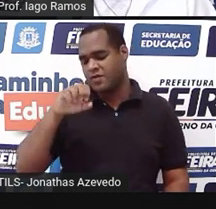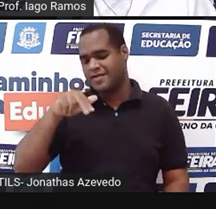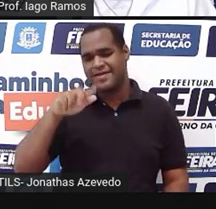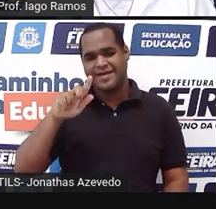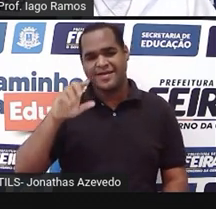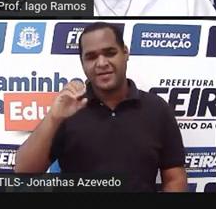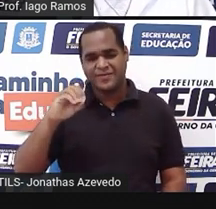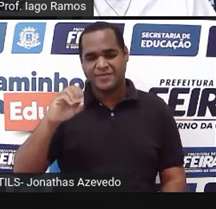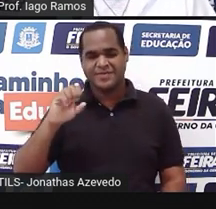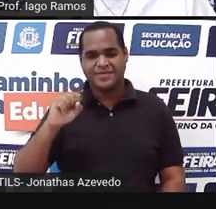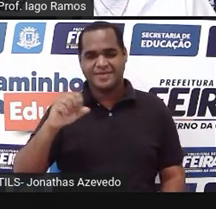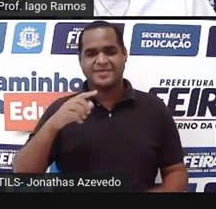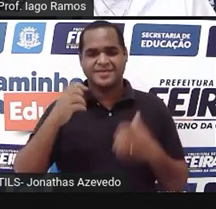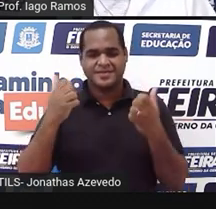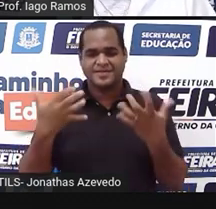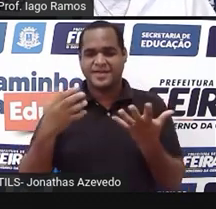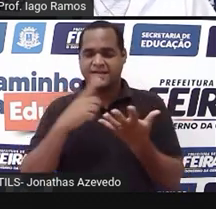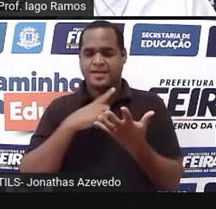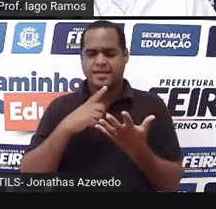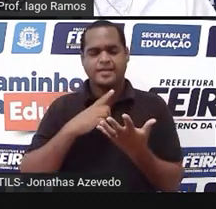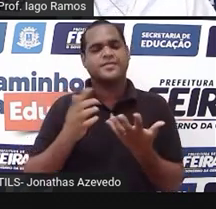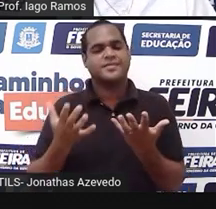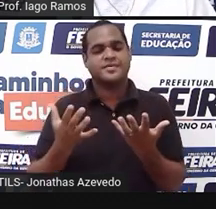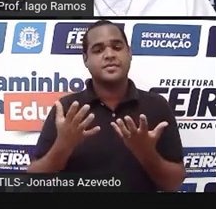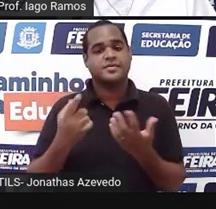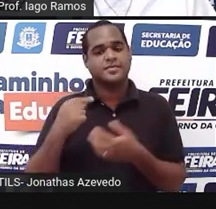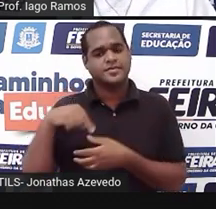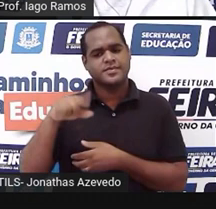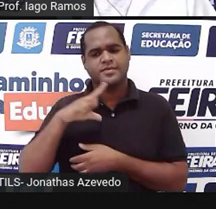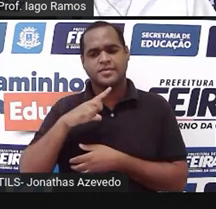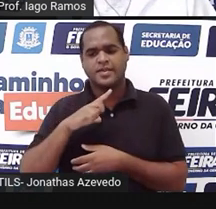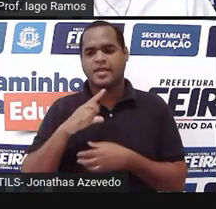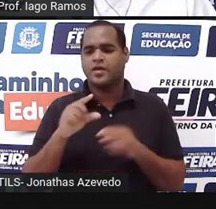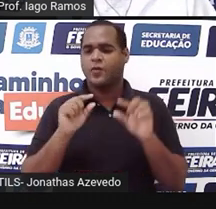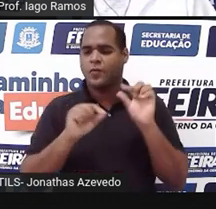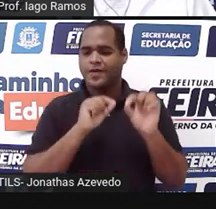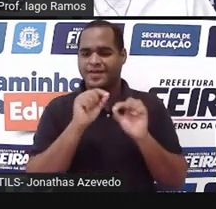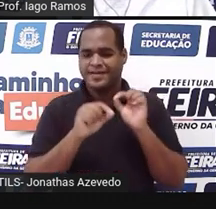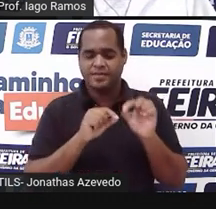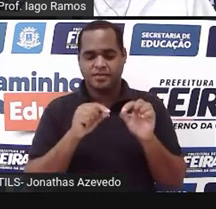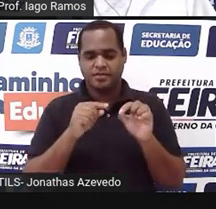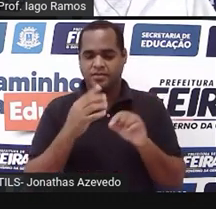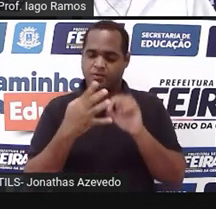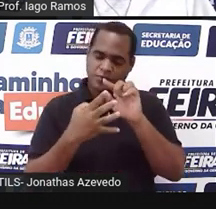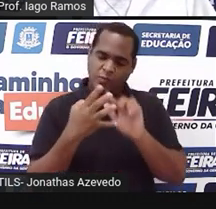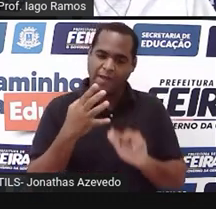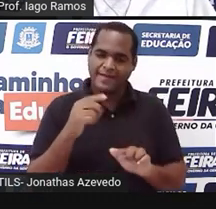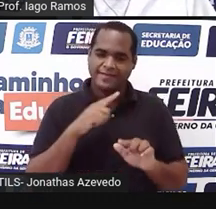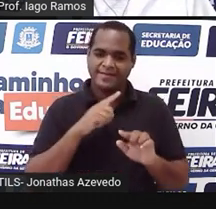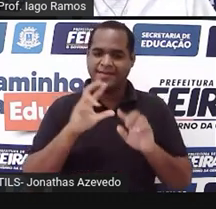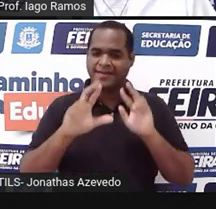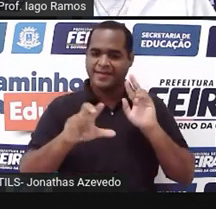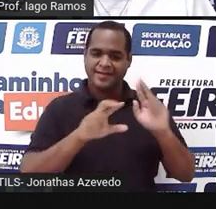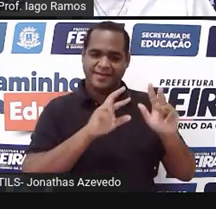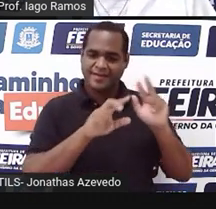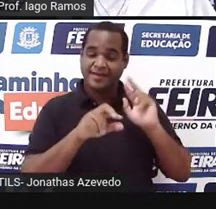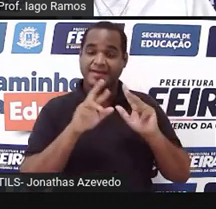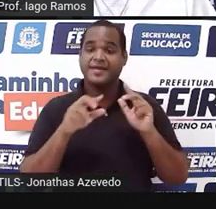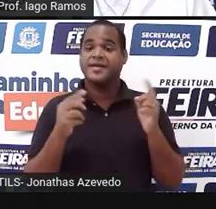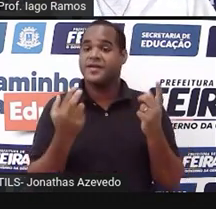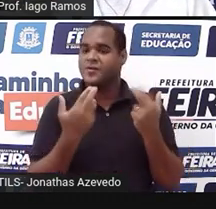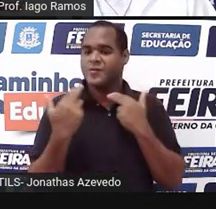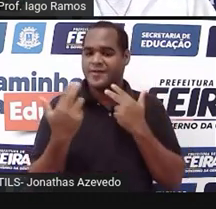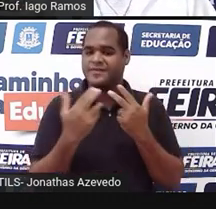quadriláteros chamados losangos que são quadriláteros e tem os quatro lados com a mesma medida